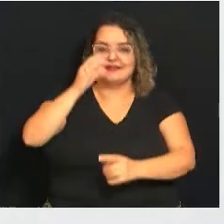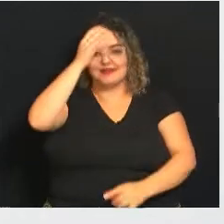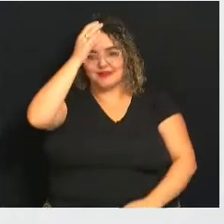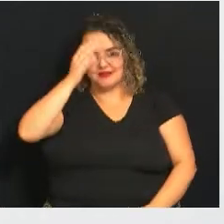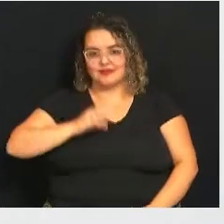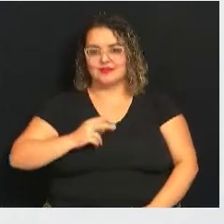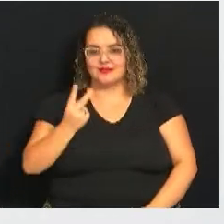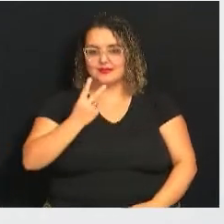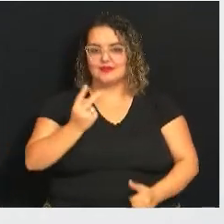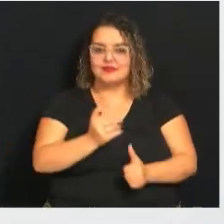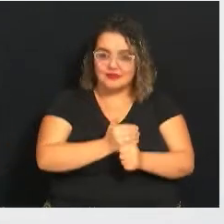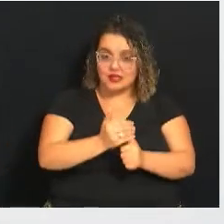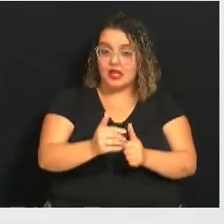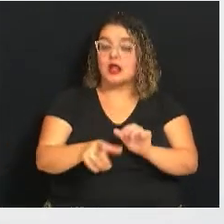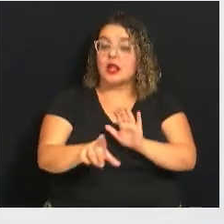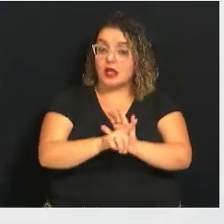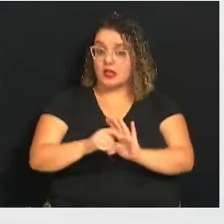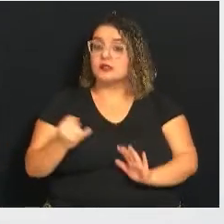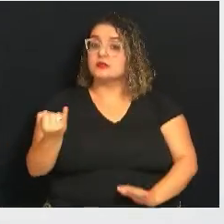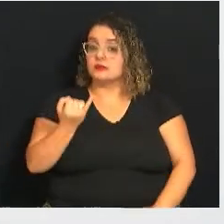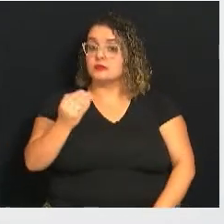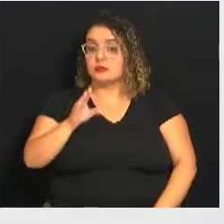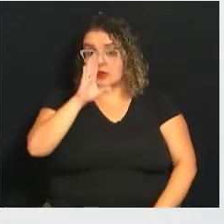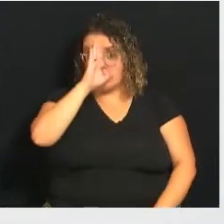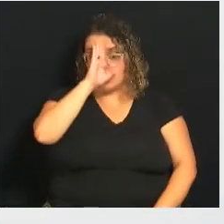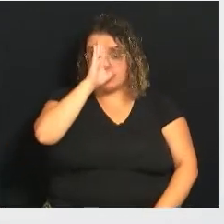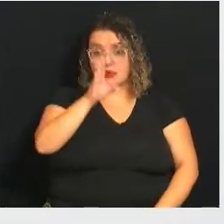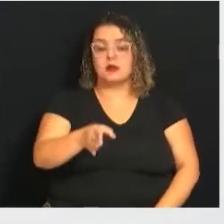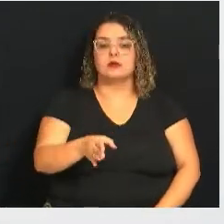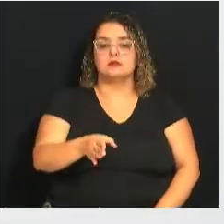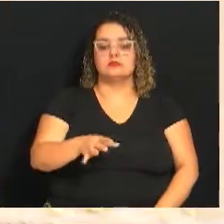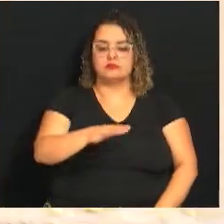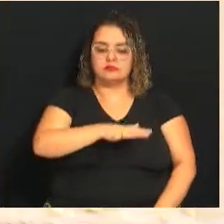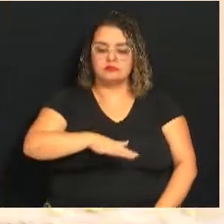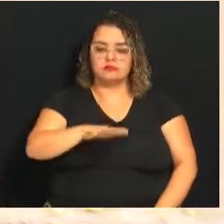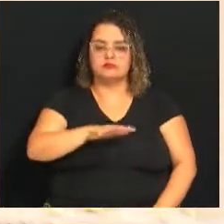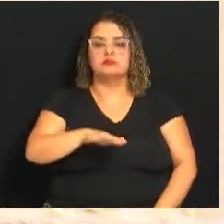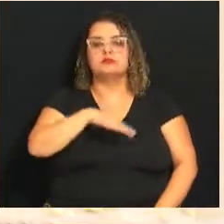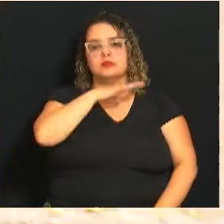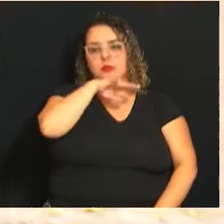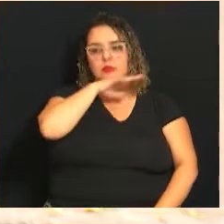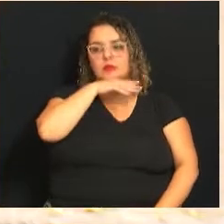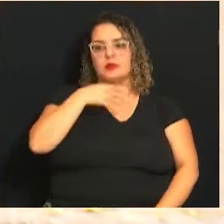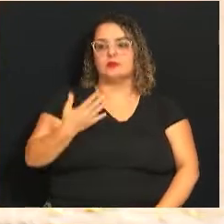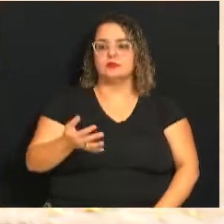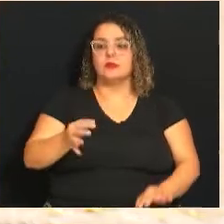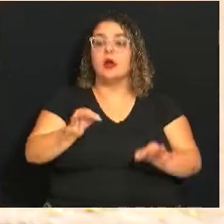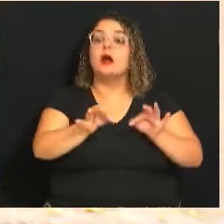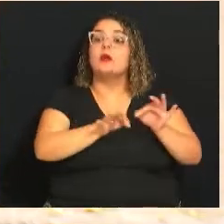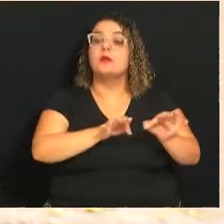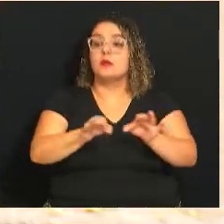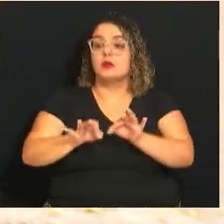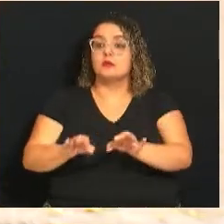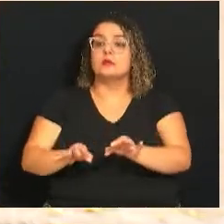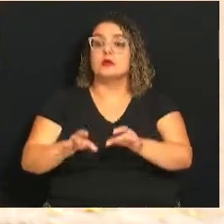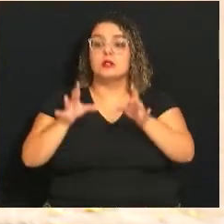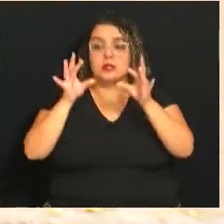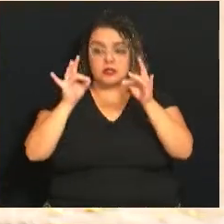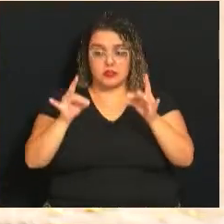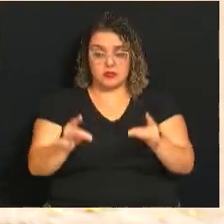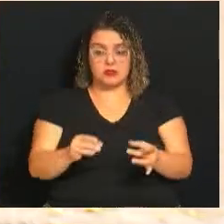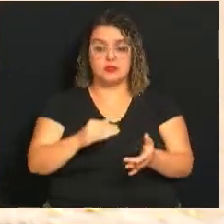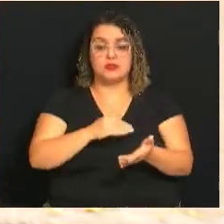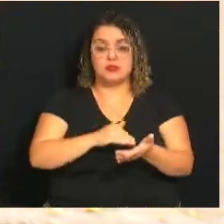mandato e fazer um leis importantes principalmente na causa animal a programação será definida pela Secretaria